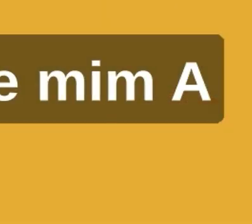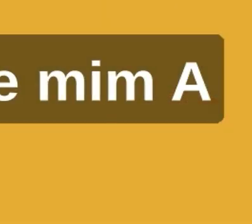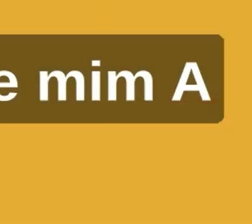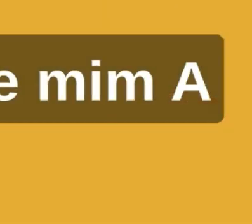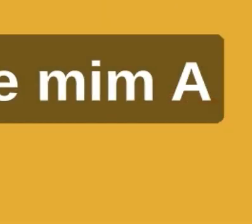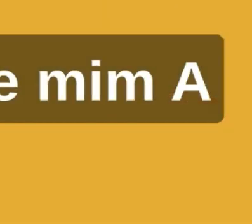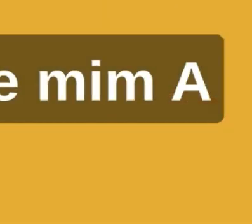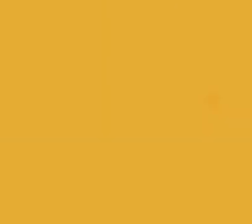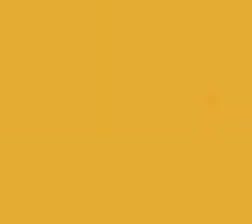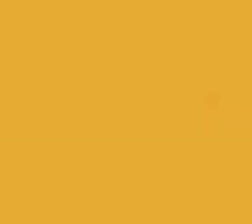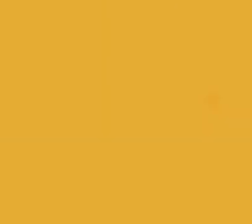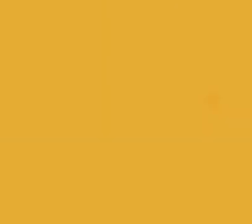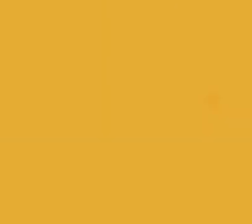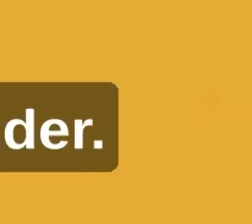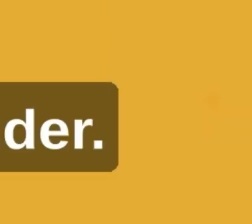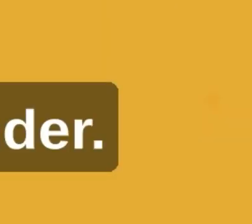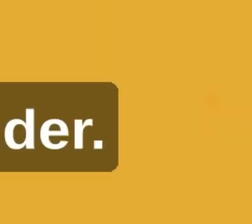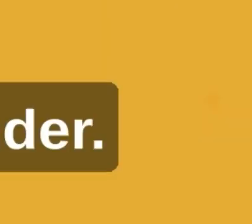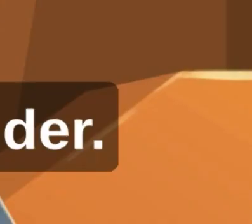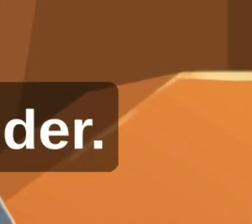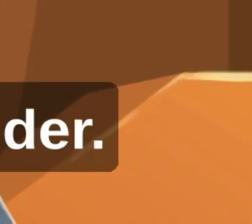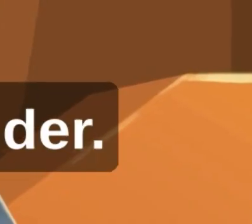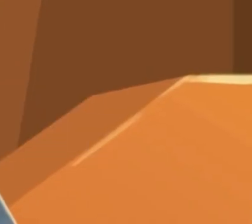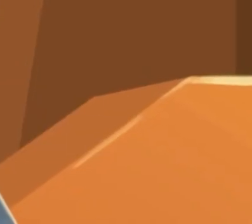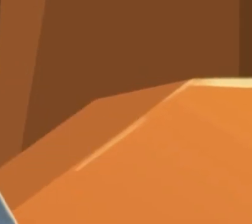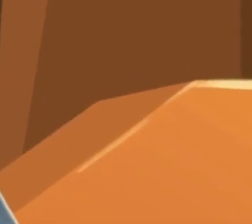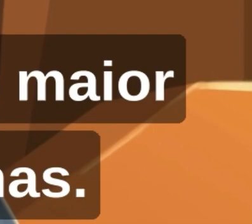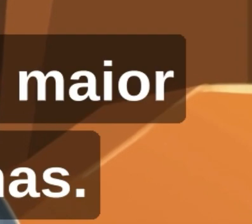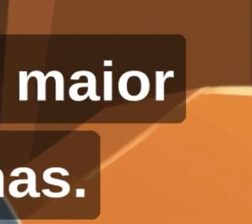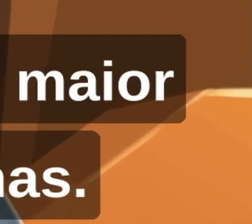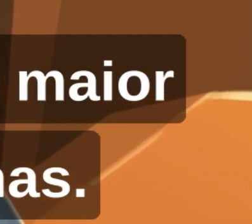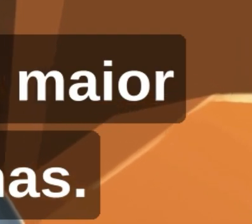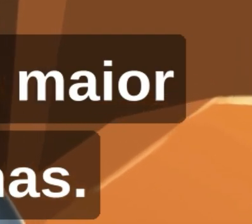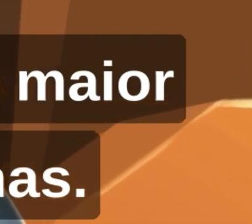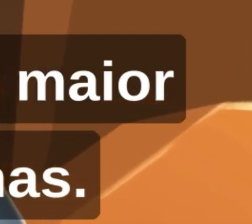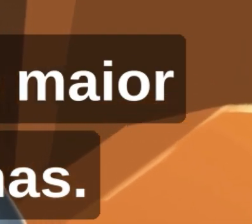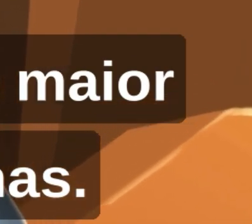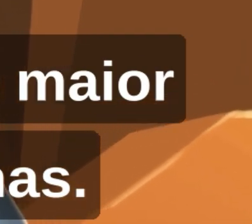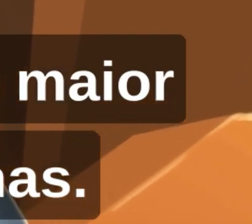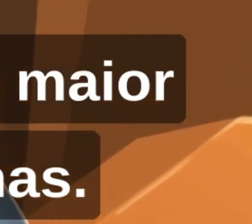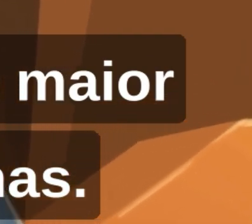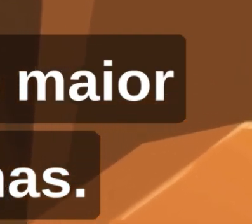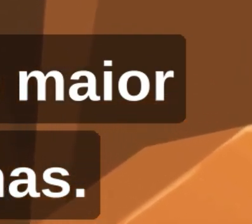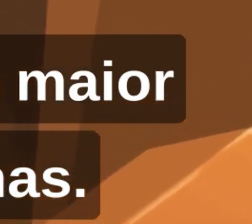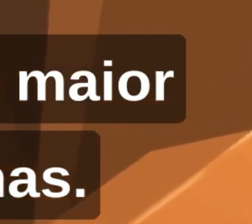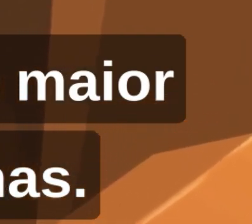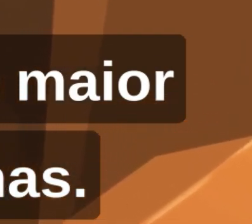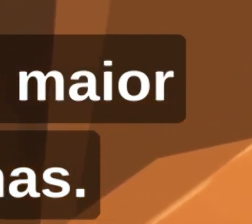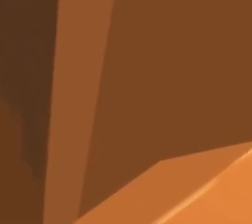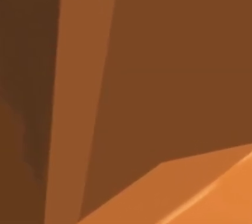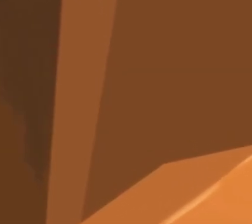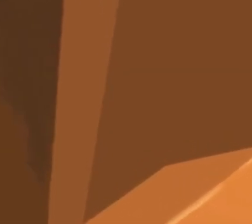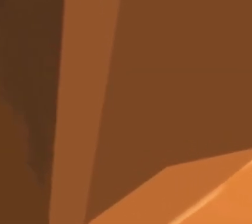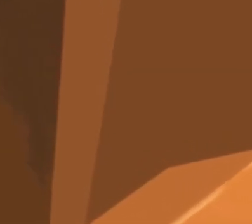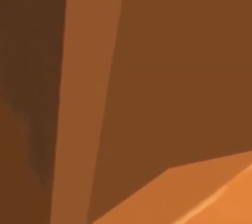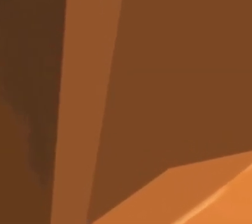a glória da vitória. Mas eu não vou me render. O poder da minha lança é maior que o das artes